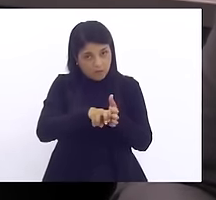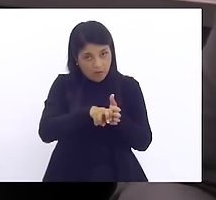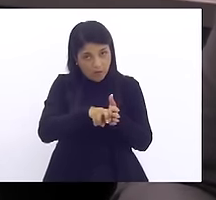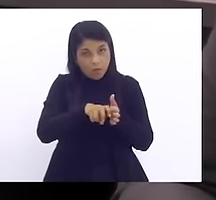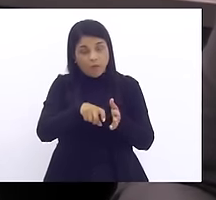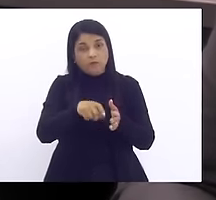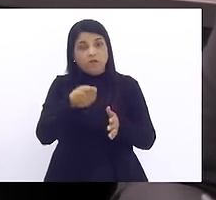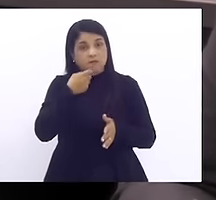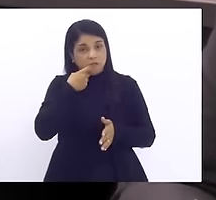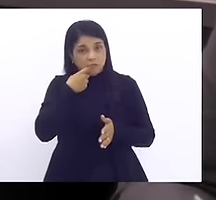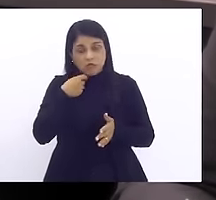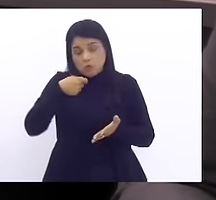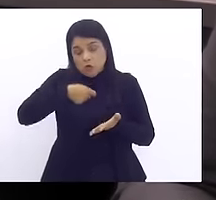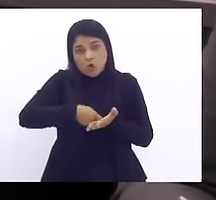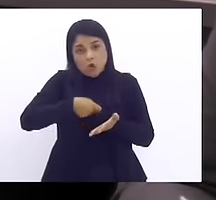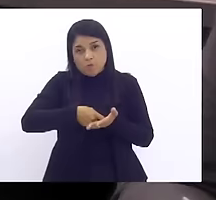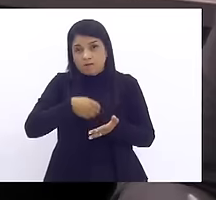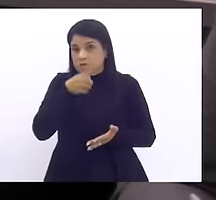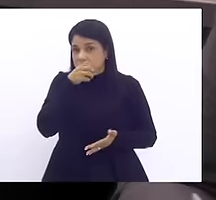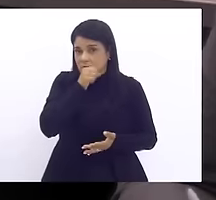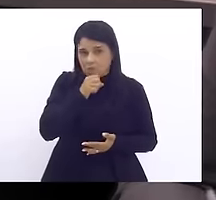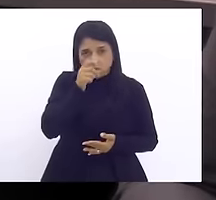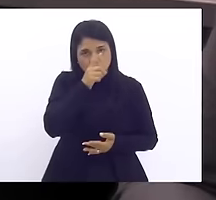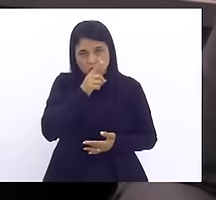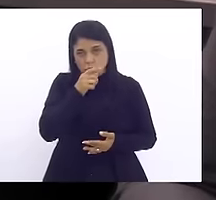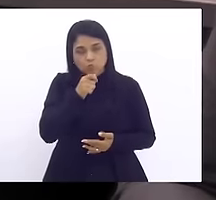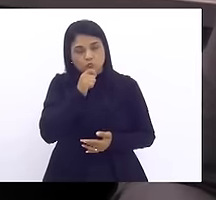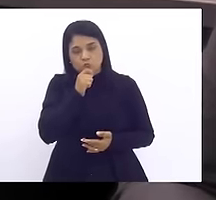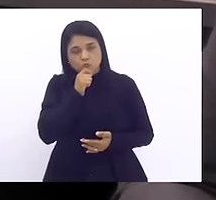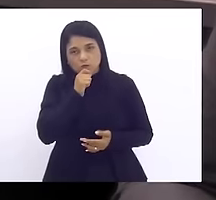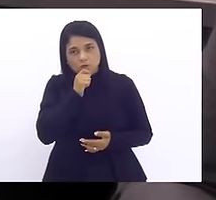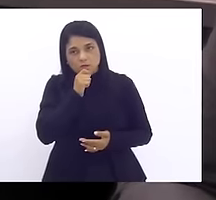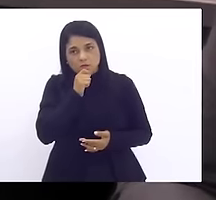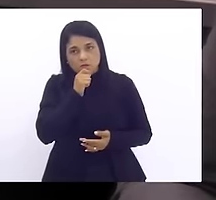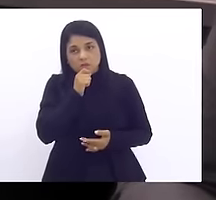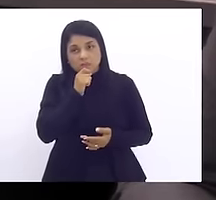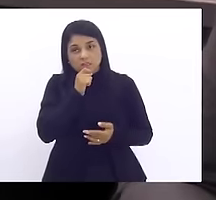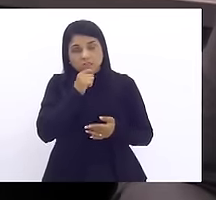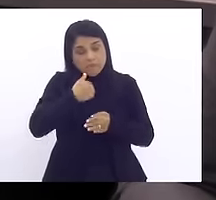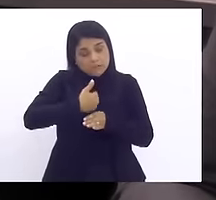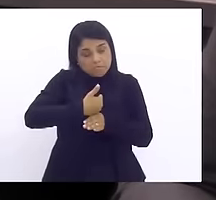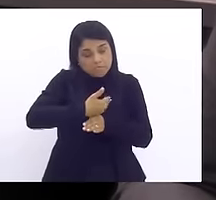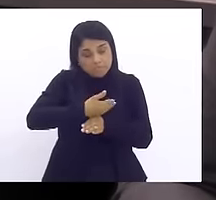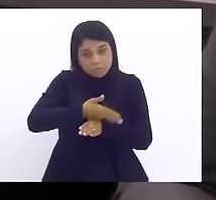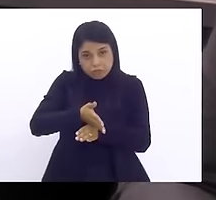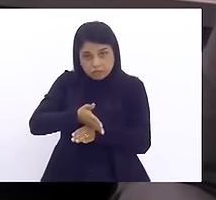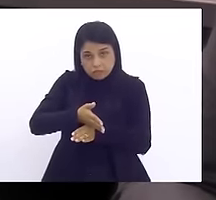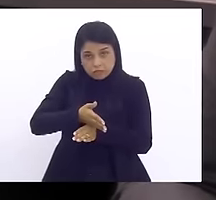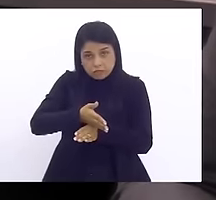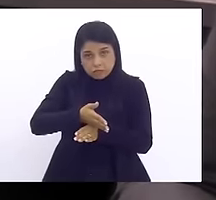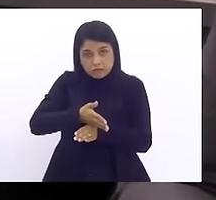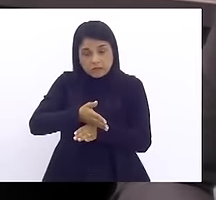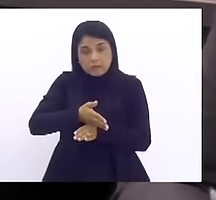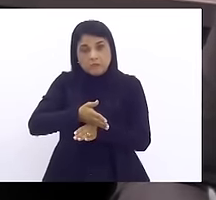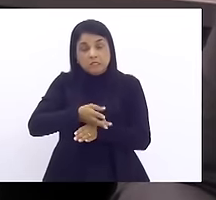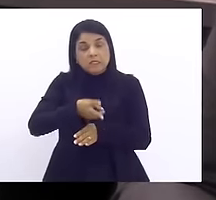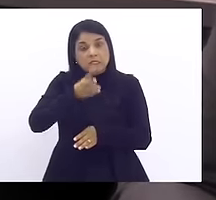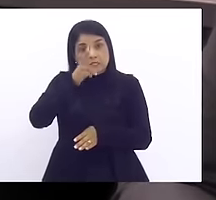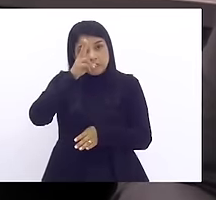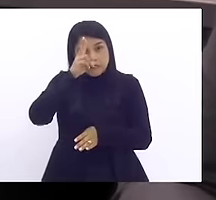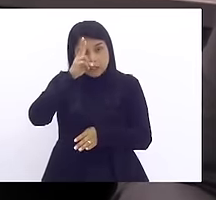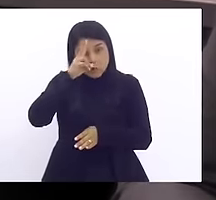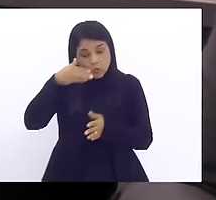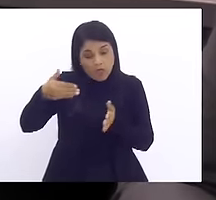não há cobrança relativa ao Primeiro final de semana primeiro sábado e domingo se o veículo não for retirado na segunda-feira até